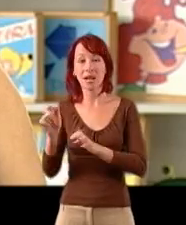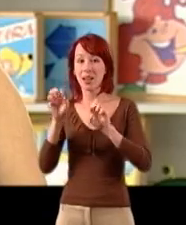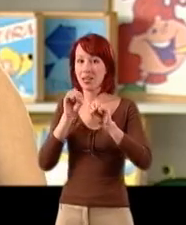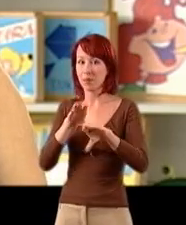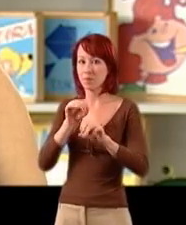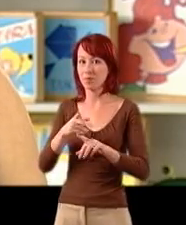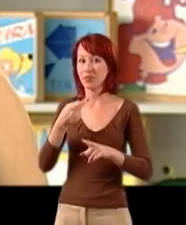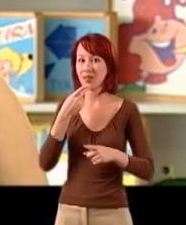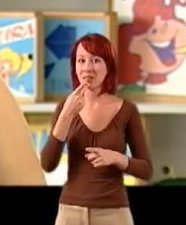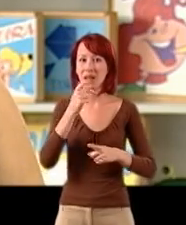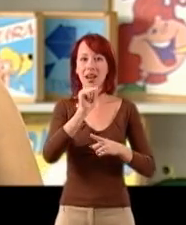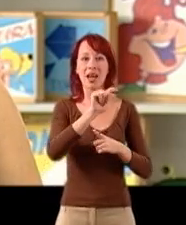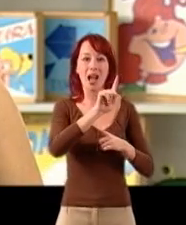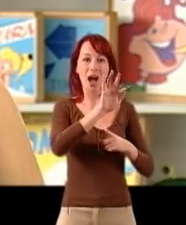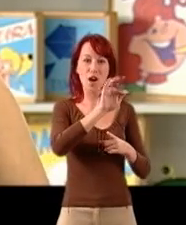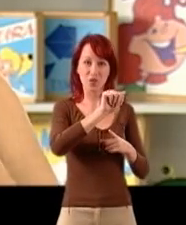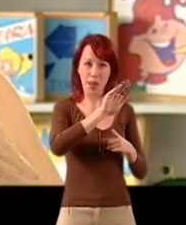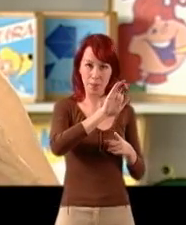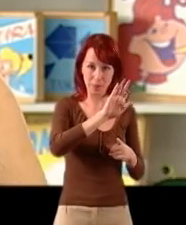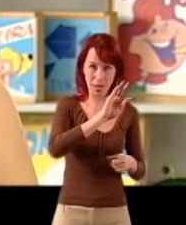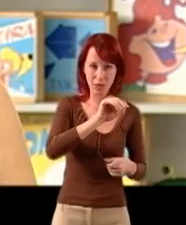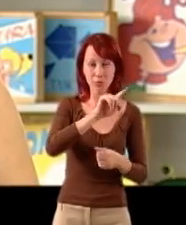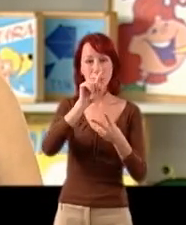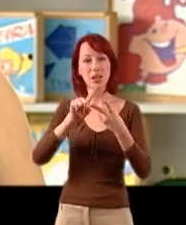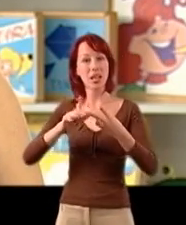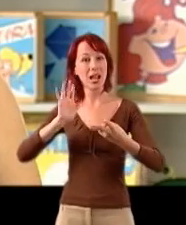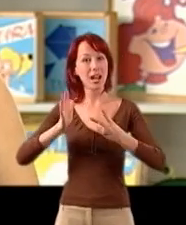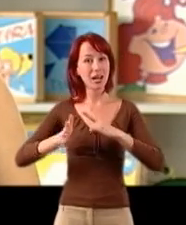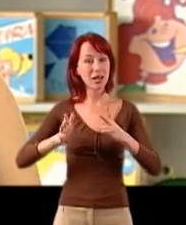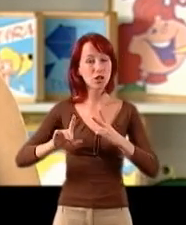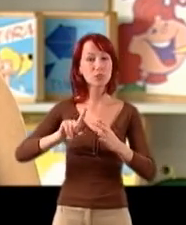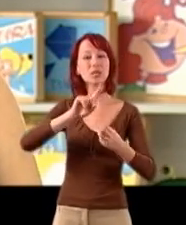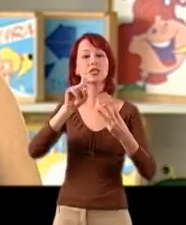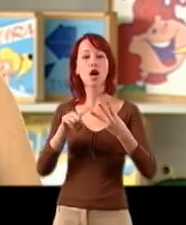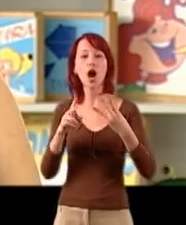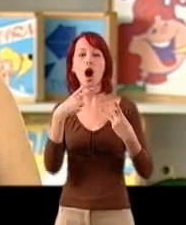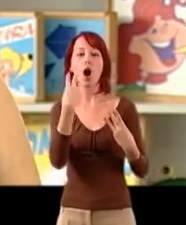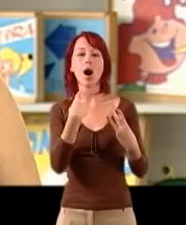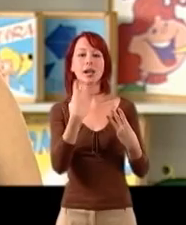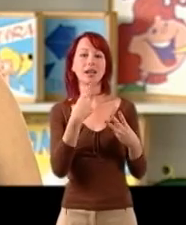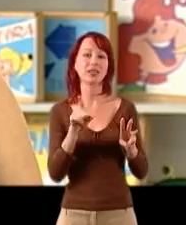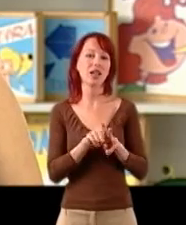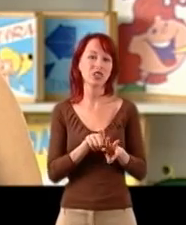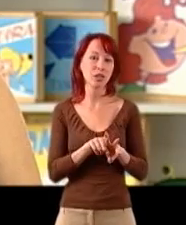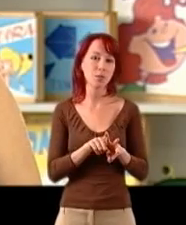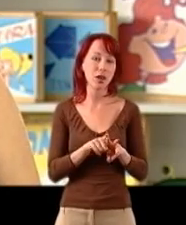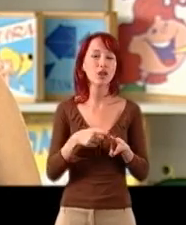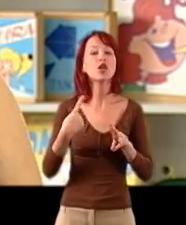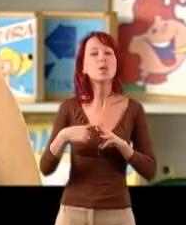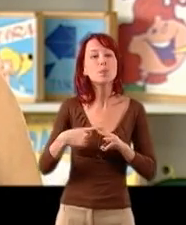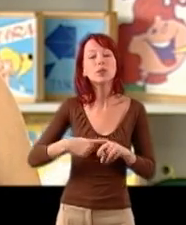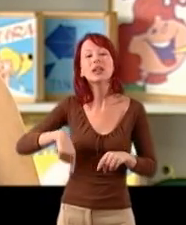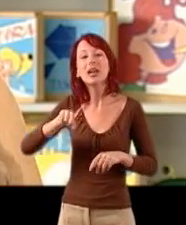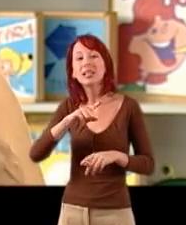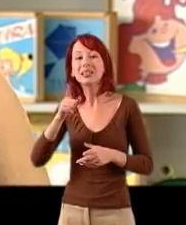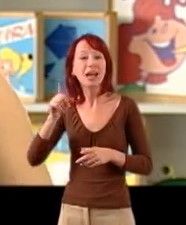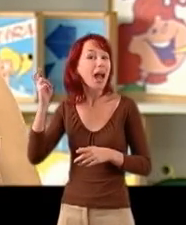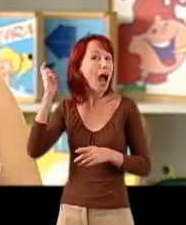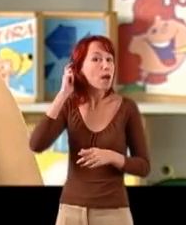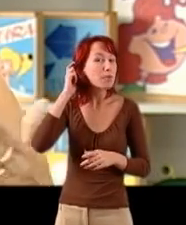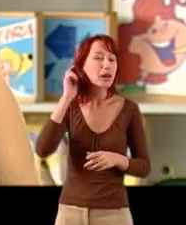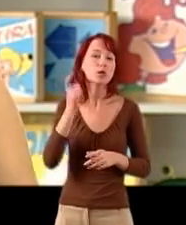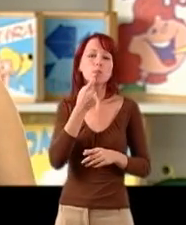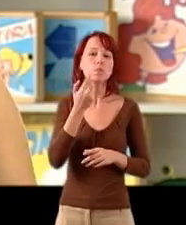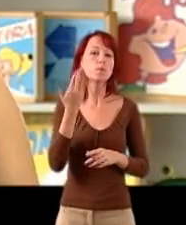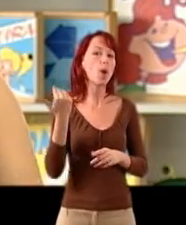tempo o alfabeto em Libras e também trabalhar, além da oralidade, ainda essa questão, né, do aparelho que a gente ainda está em